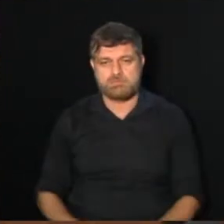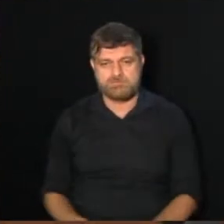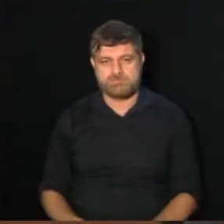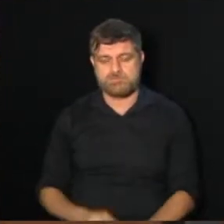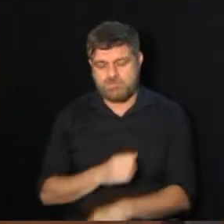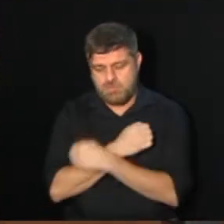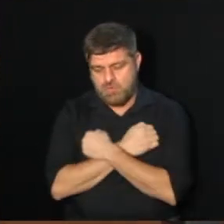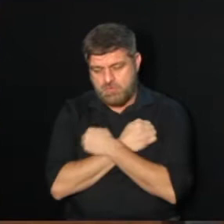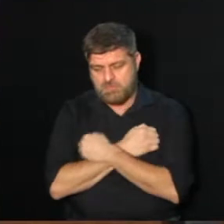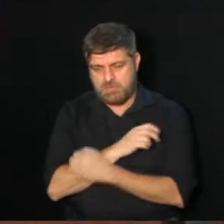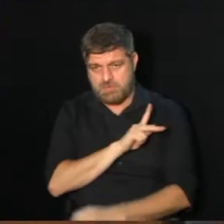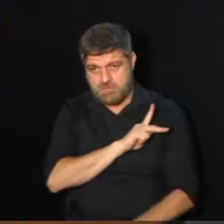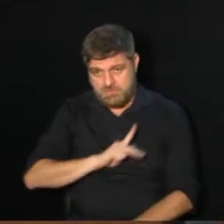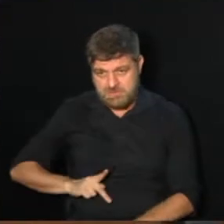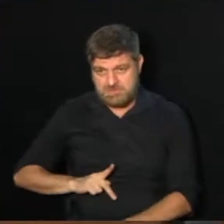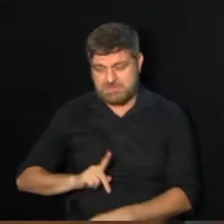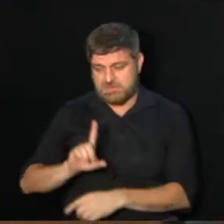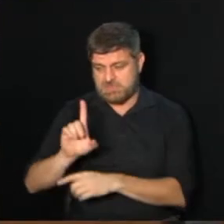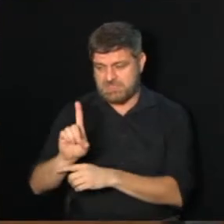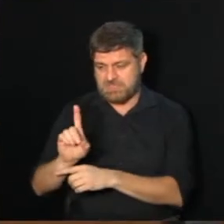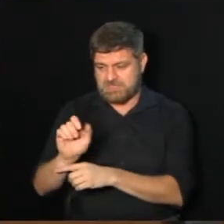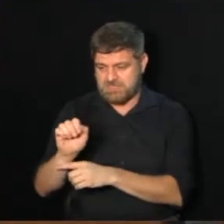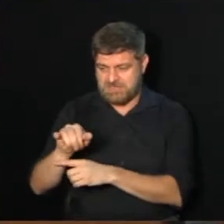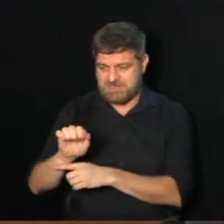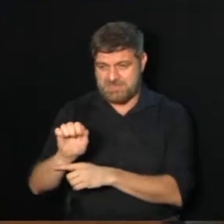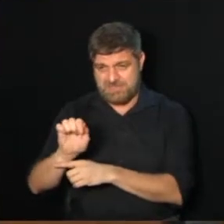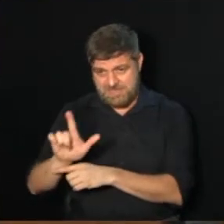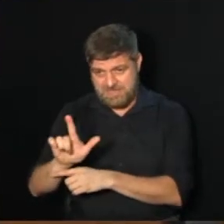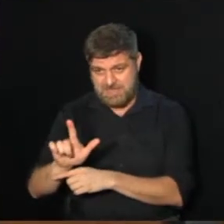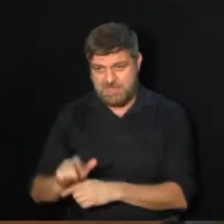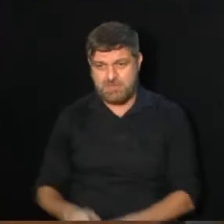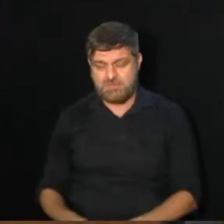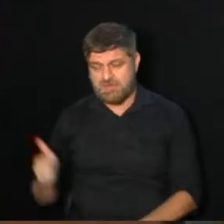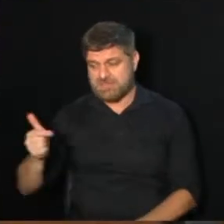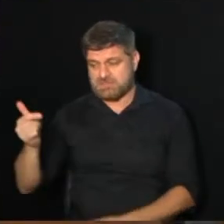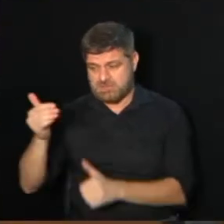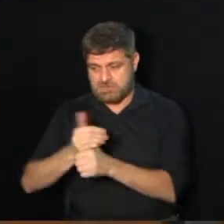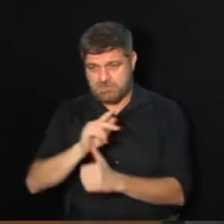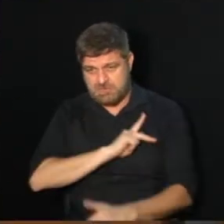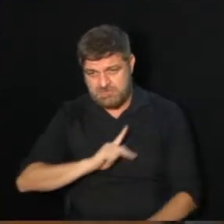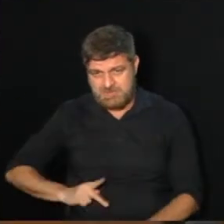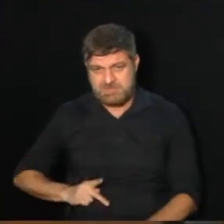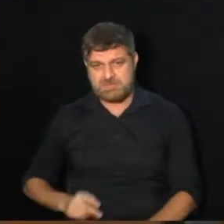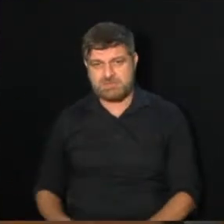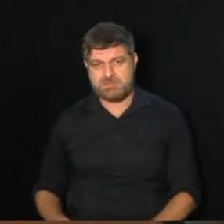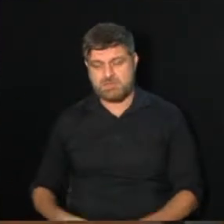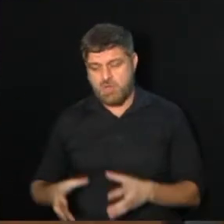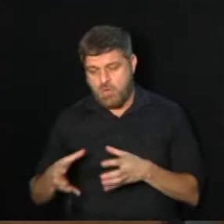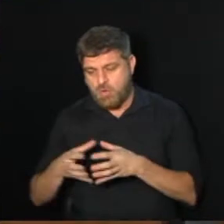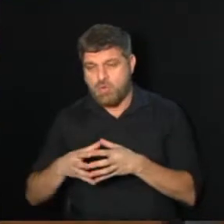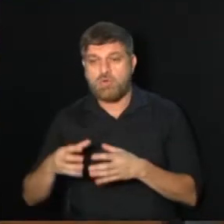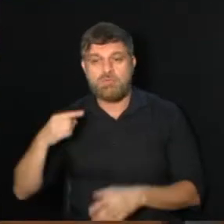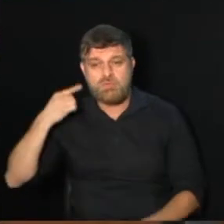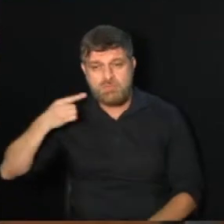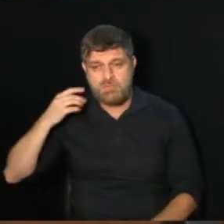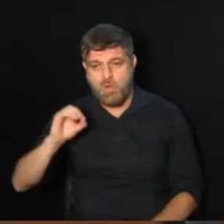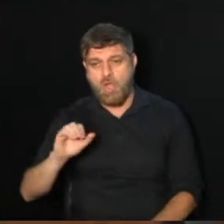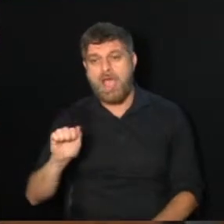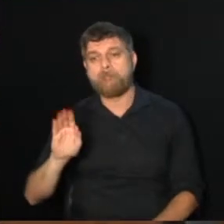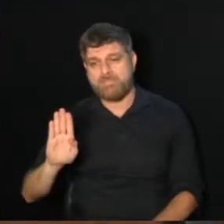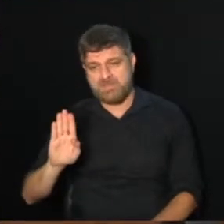cumprimentos ao nosso presidente, Daniel Blickstein, a Luciana Cunha, nossa vice-presidente, Ivan Castrese, Cláudio Vieira e o Paulo